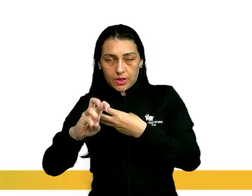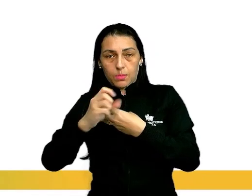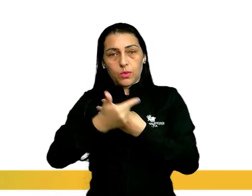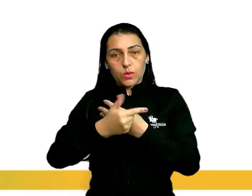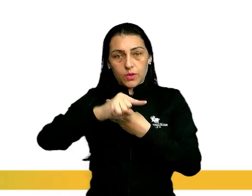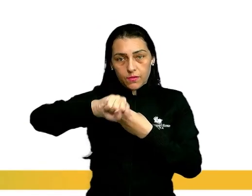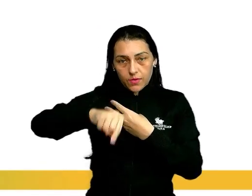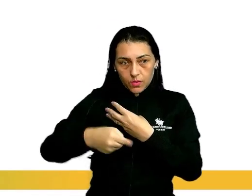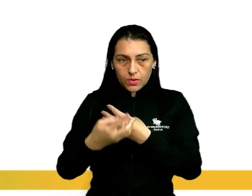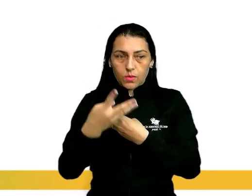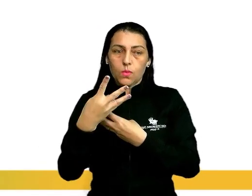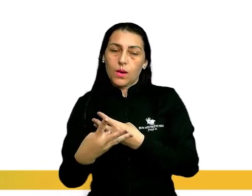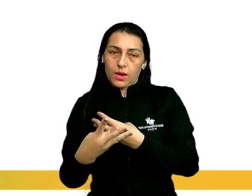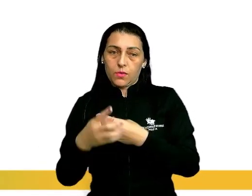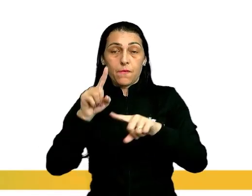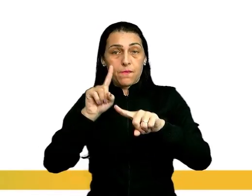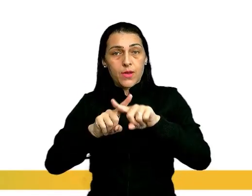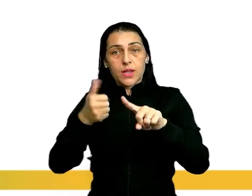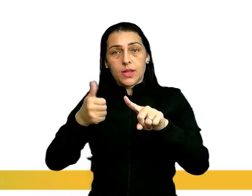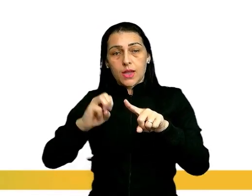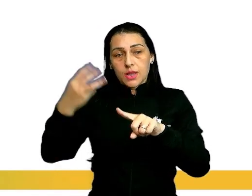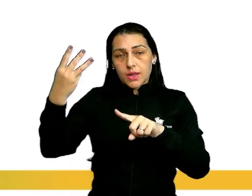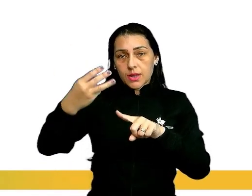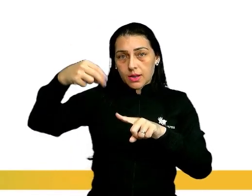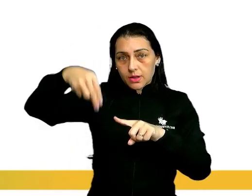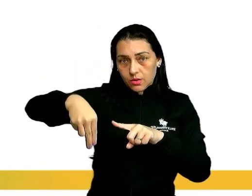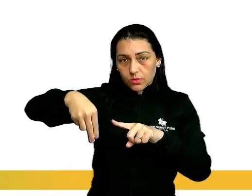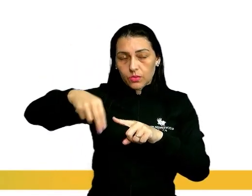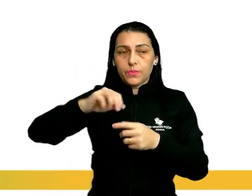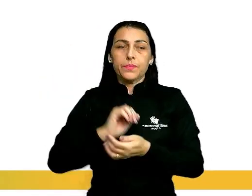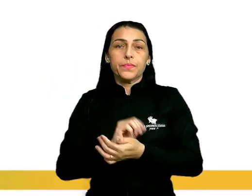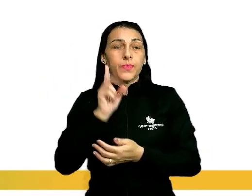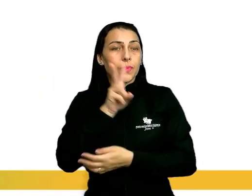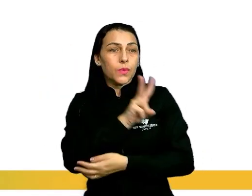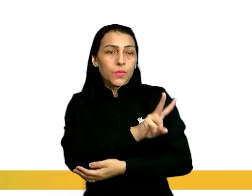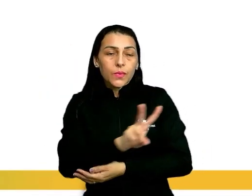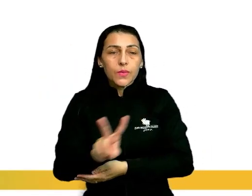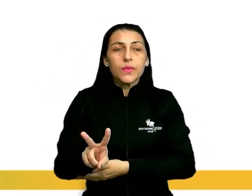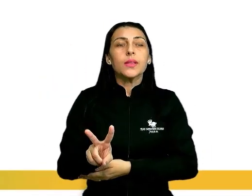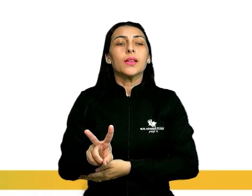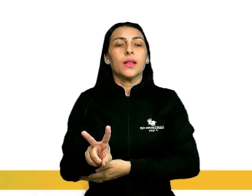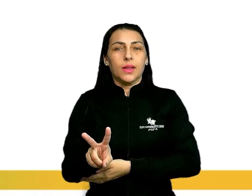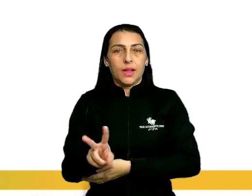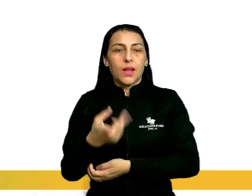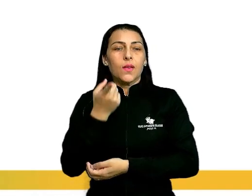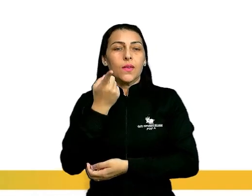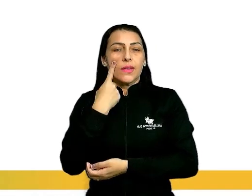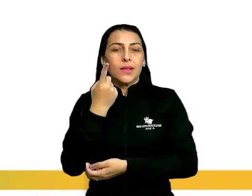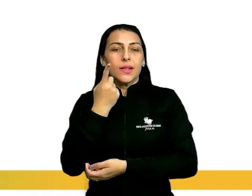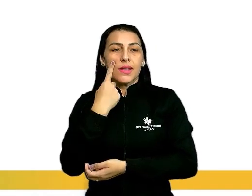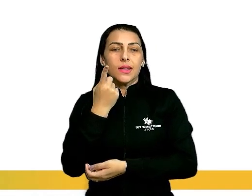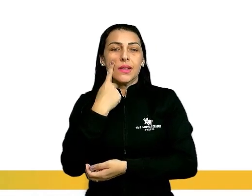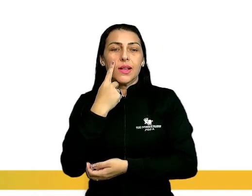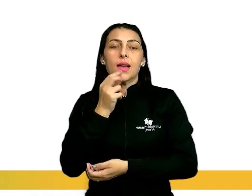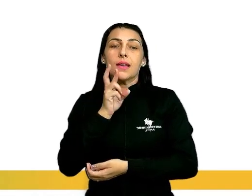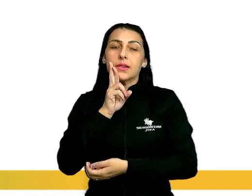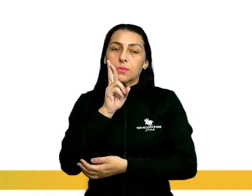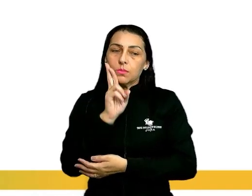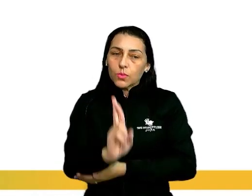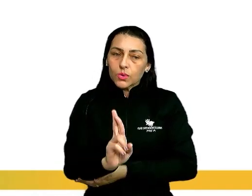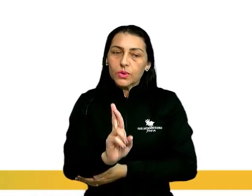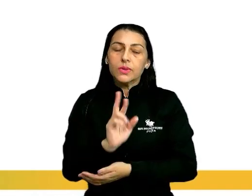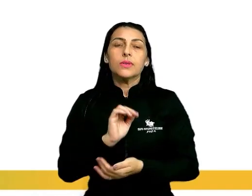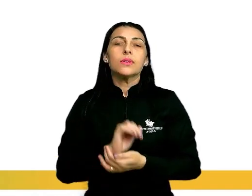para 2,4 x 10 a terceira Newton se olharmos lá na nas alternativas nós vamos ver que temos essa resposta